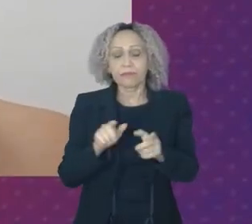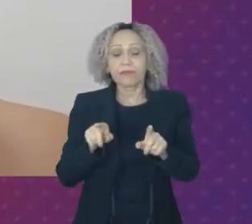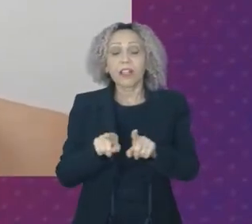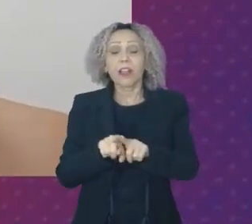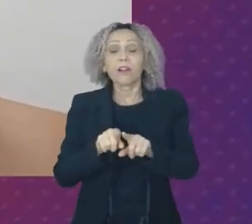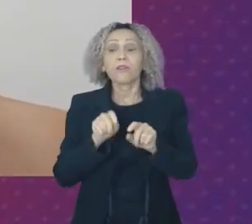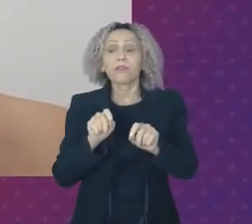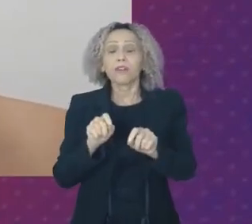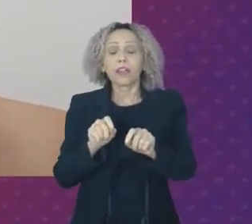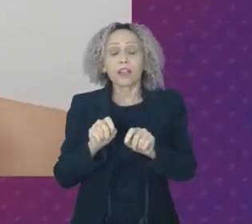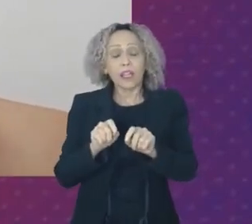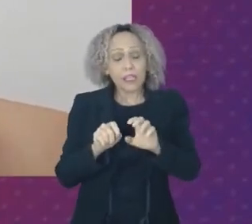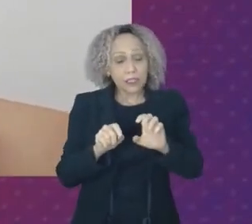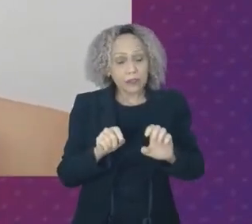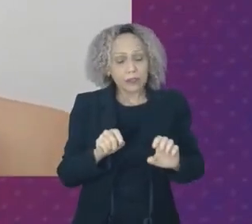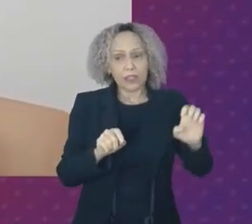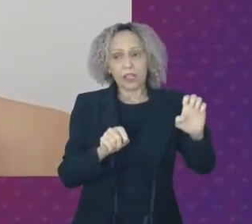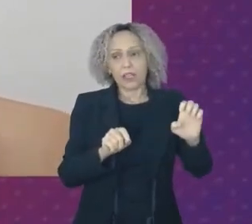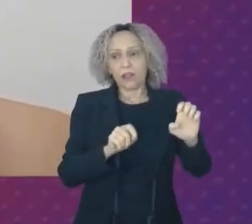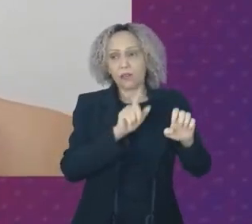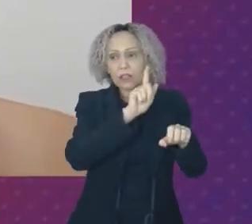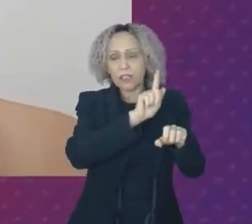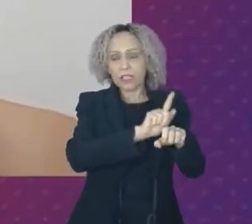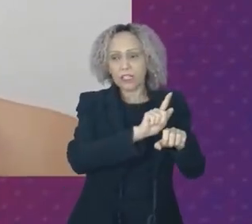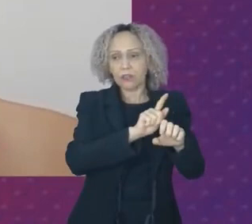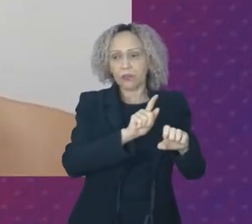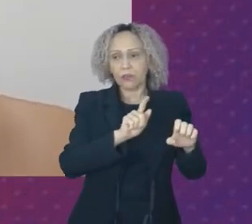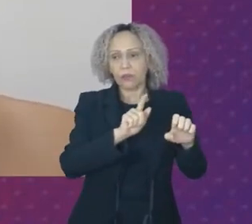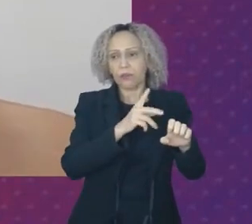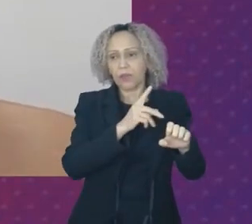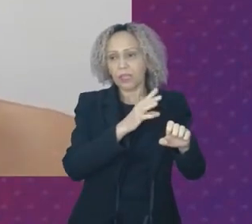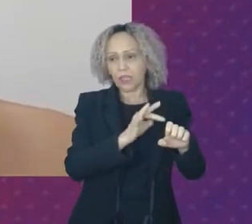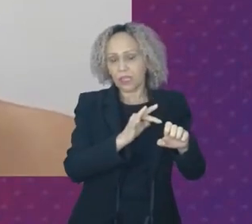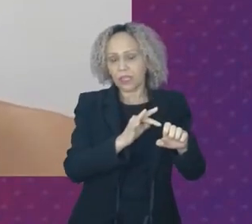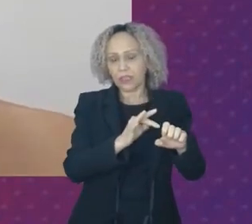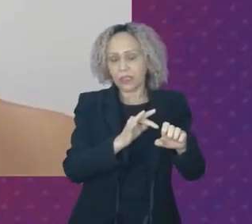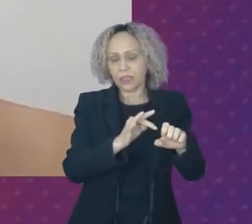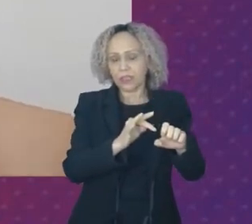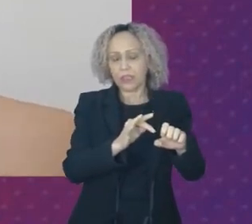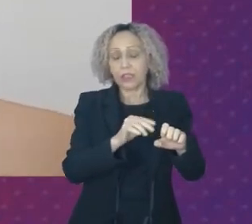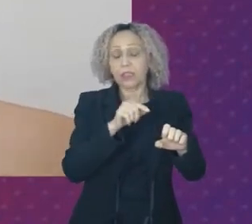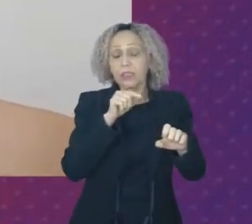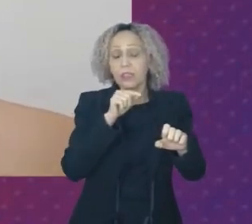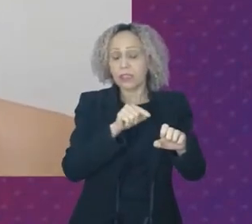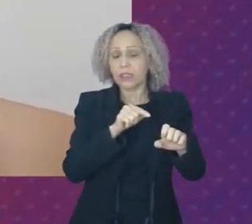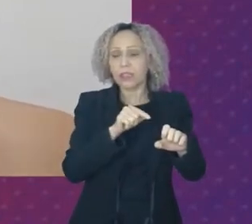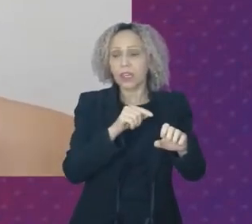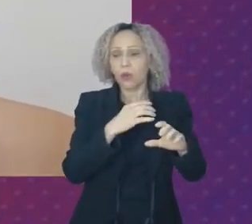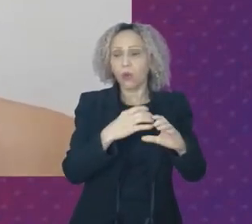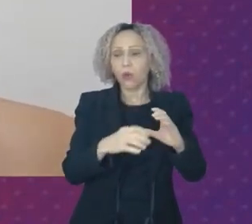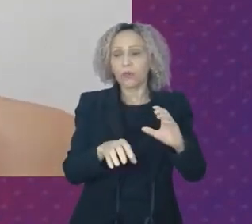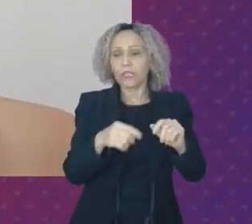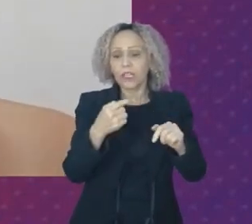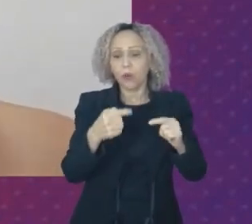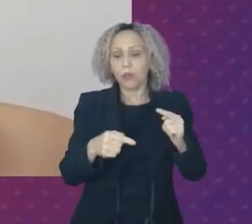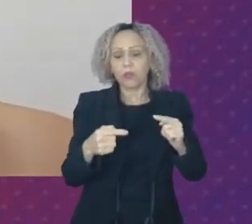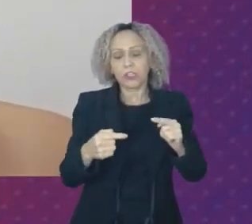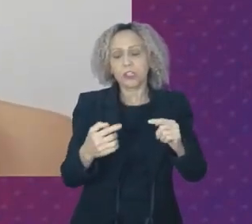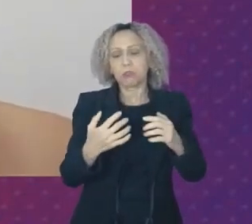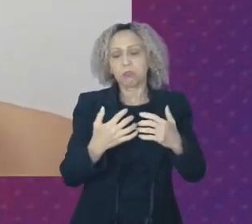uma gestão do PT, e eu trago aqui para vocês também como um exemplo de comunicação política que funcionou muito